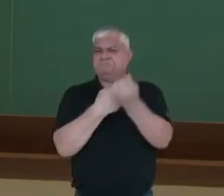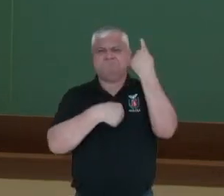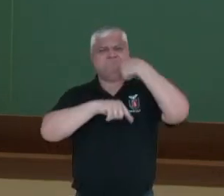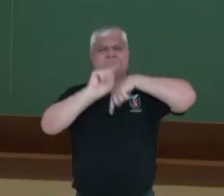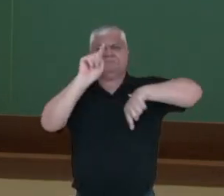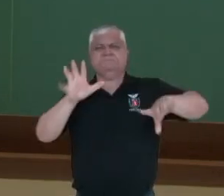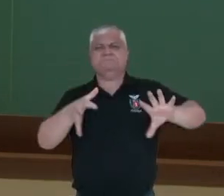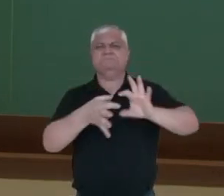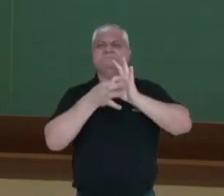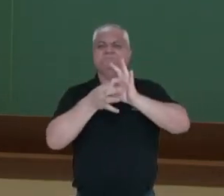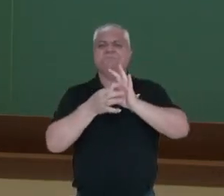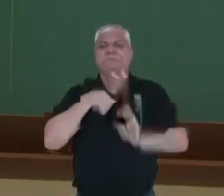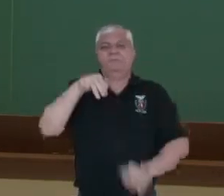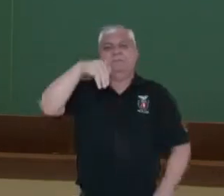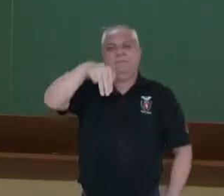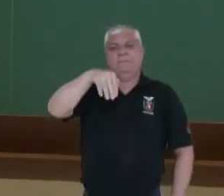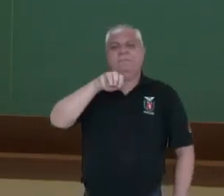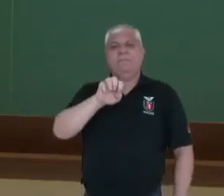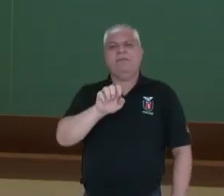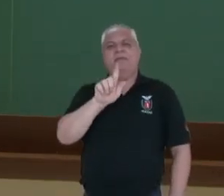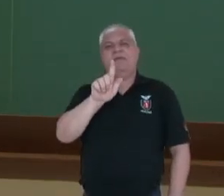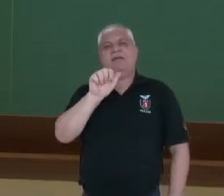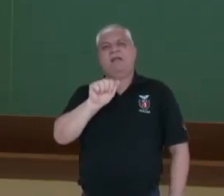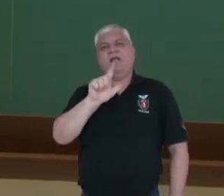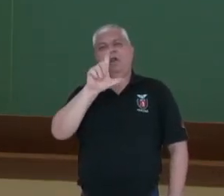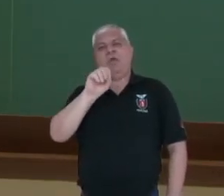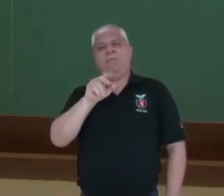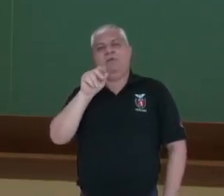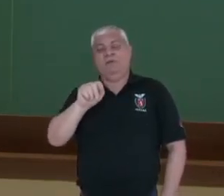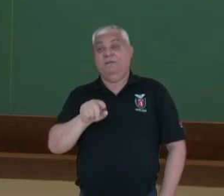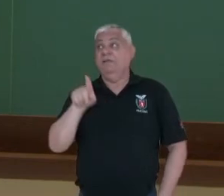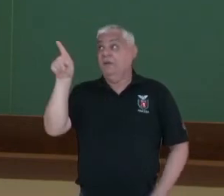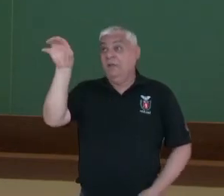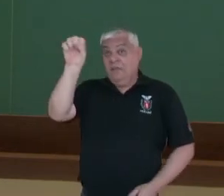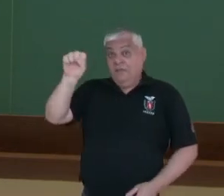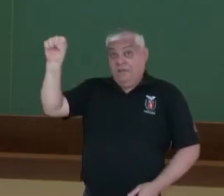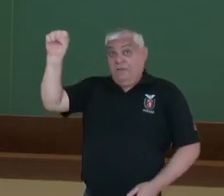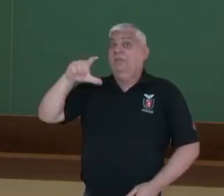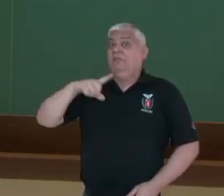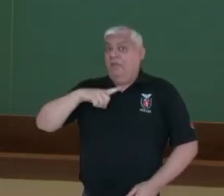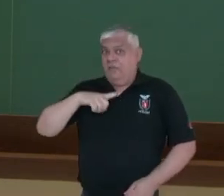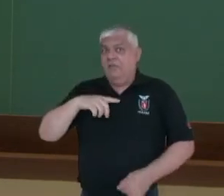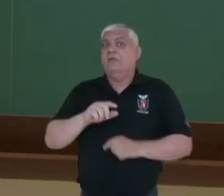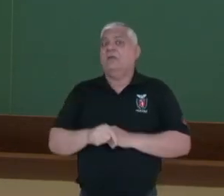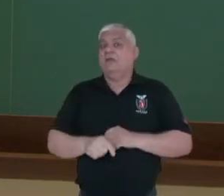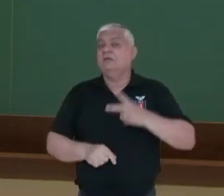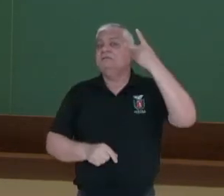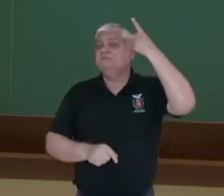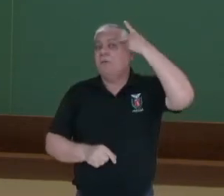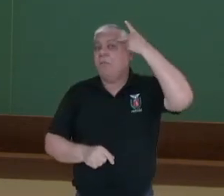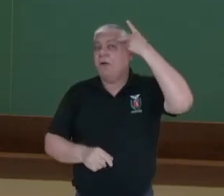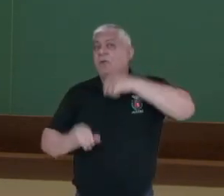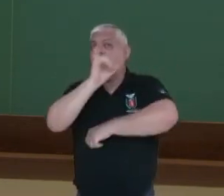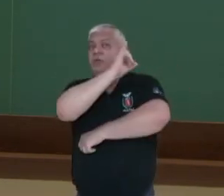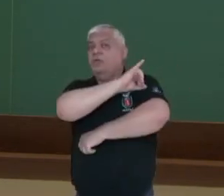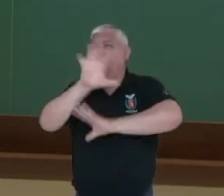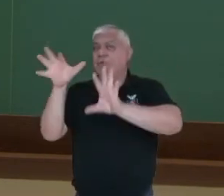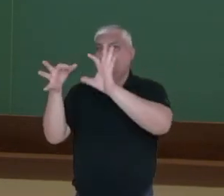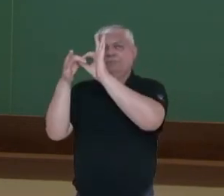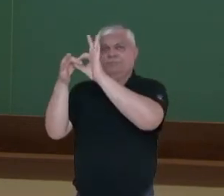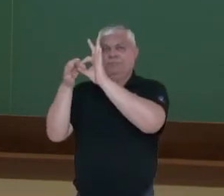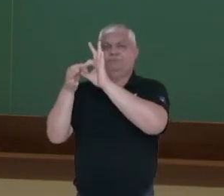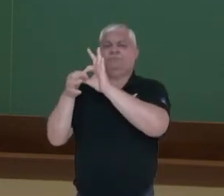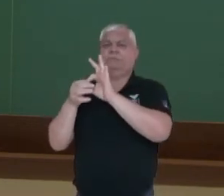e formem as megalópolis. No caso da região Sudeste, nós temos uma megalópole que é a Rio-São Paulo, né, que tem